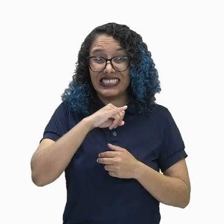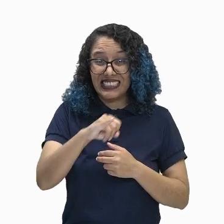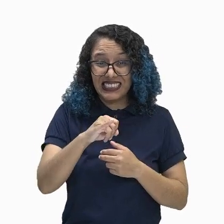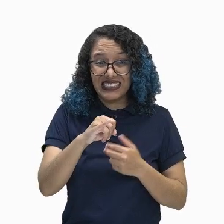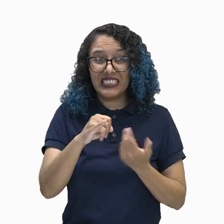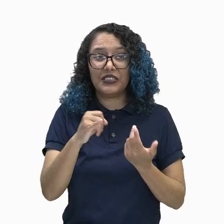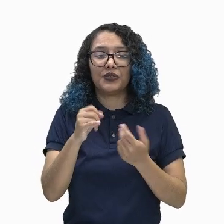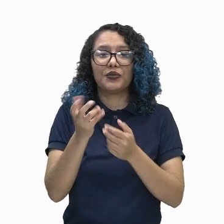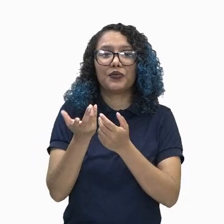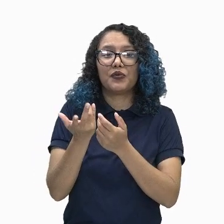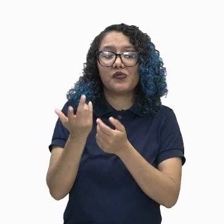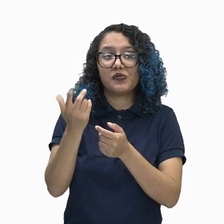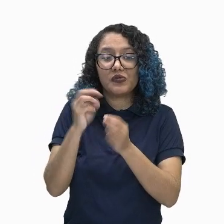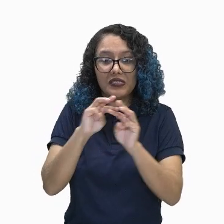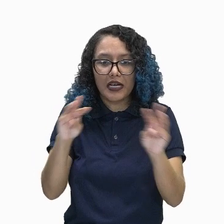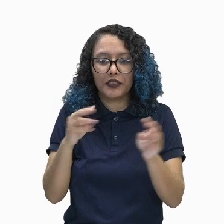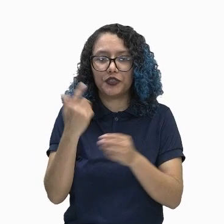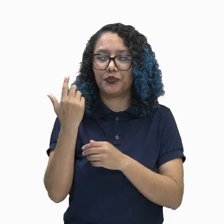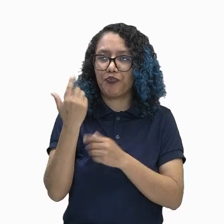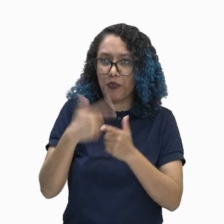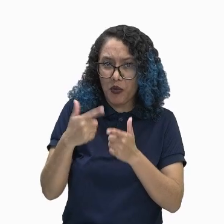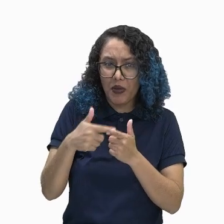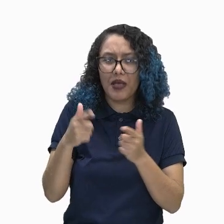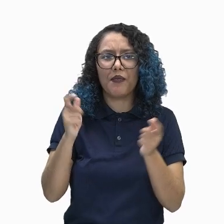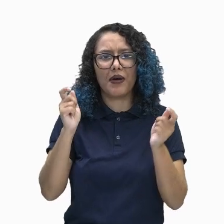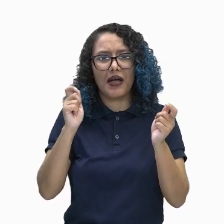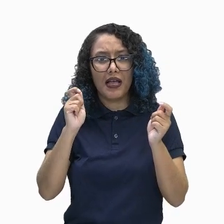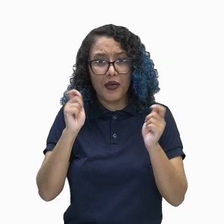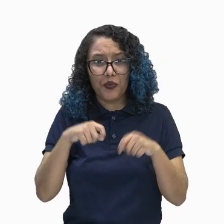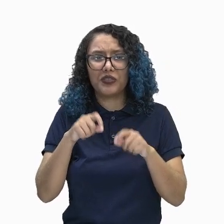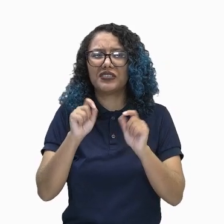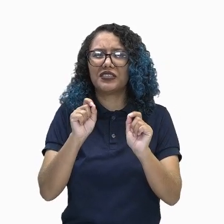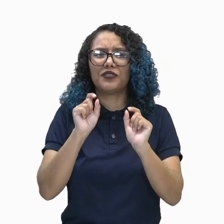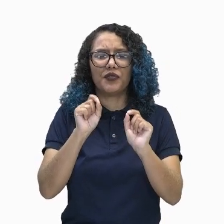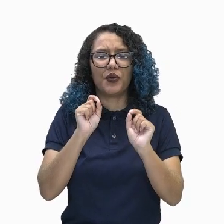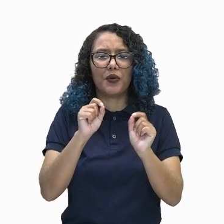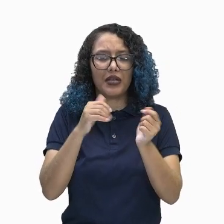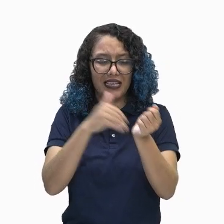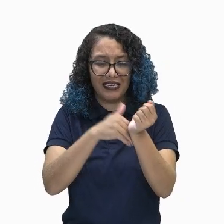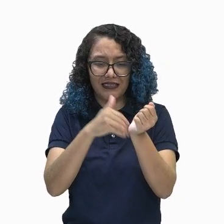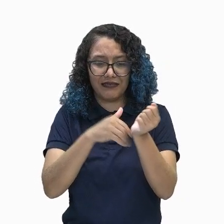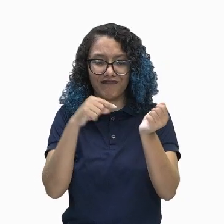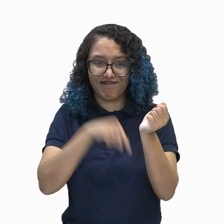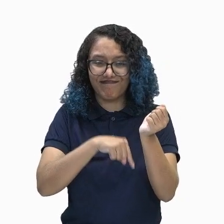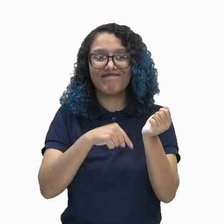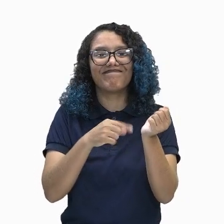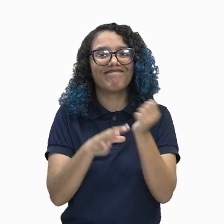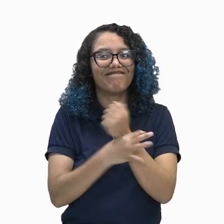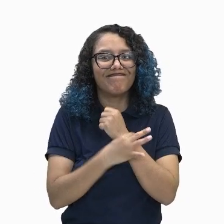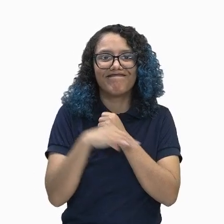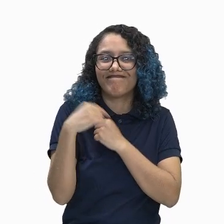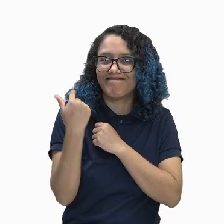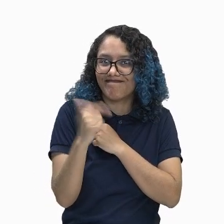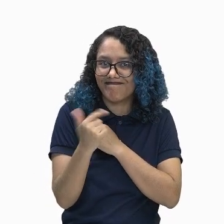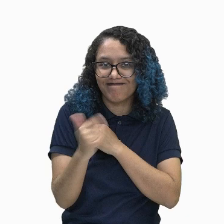senha ficam vulneráveis. Isso demonstra uma falta de cuidado básico com a segurança. Observem que esse